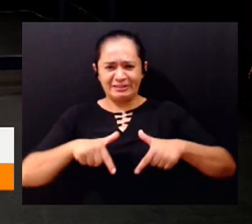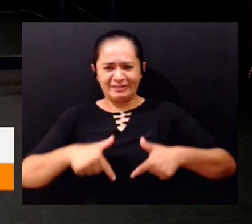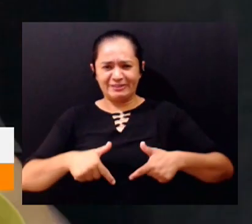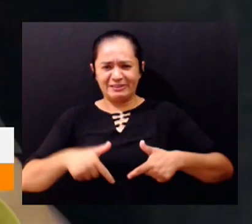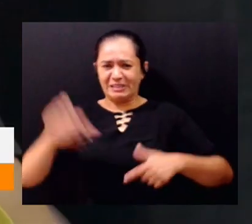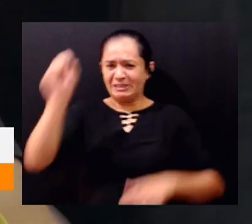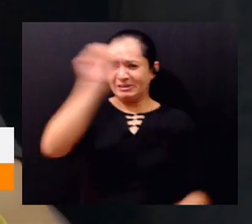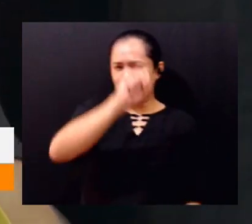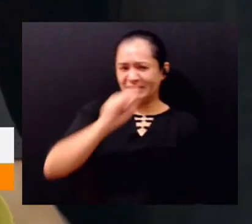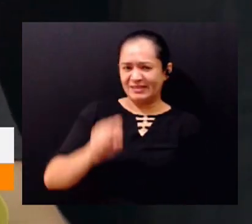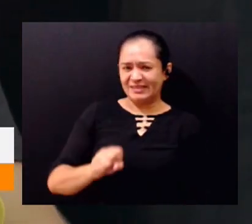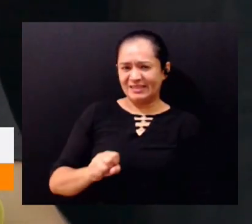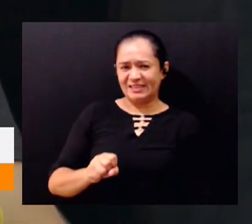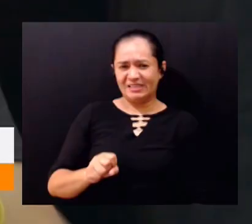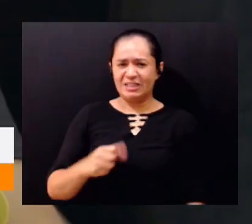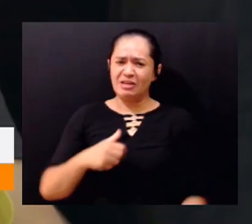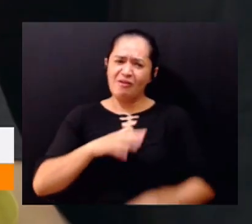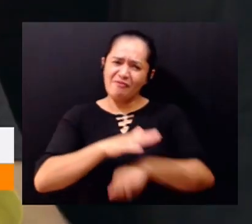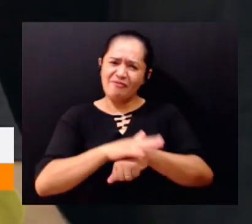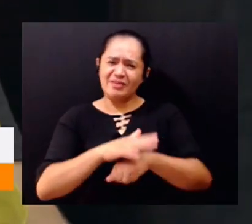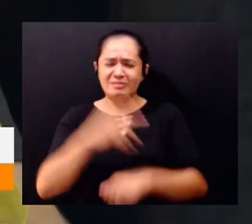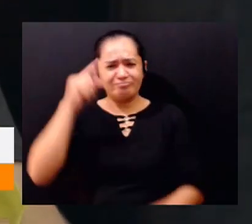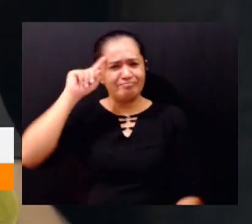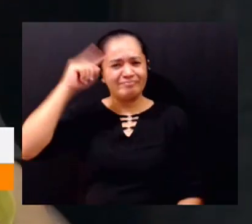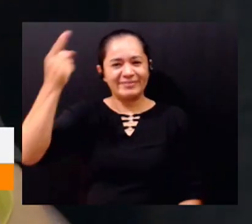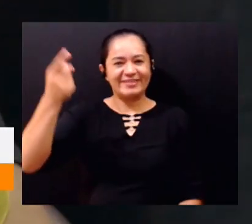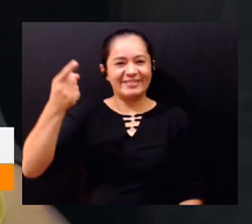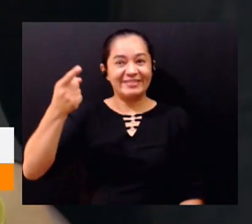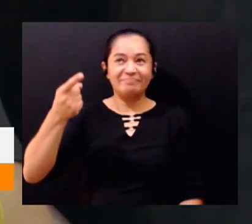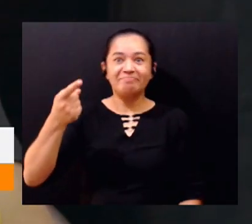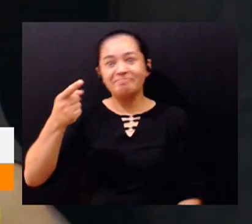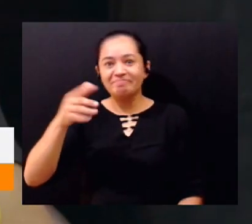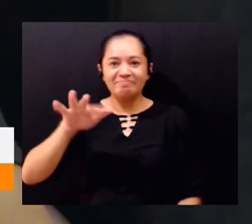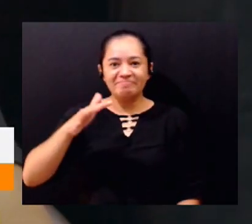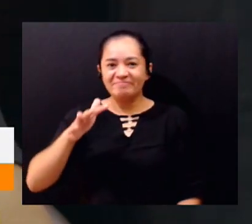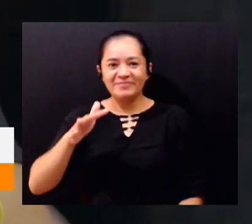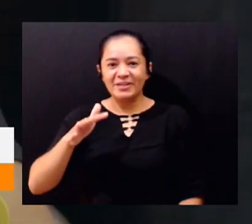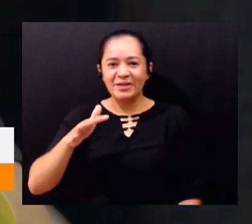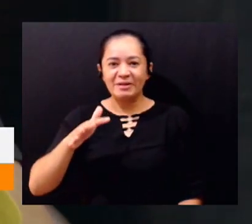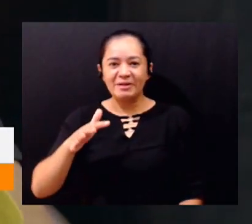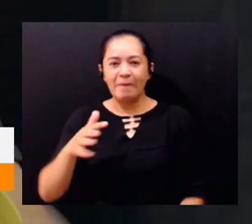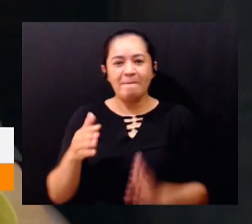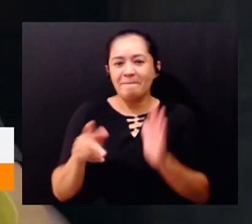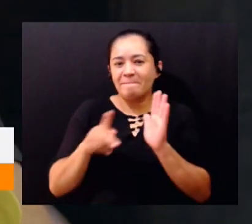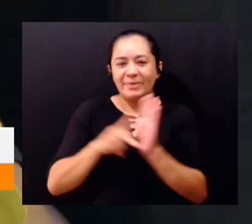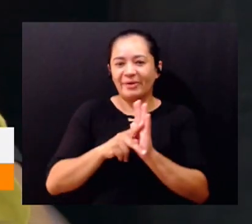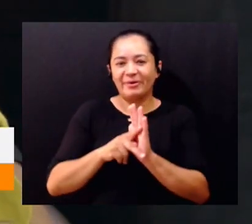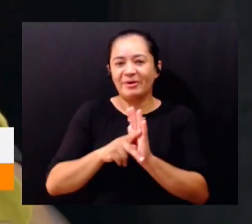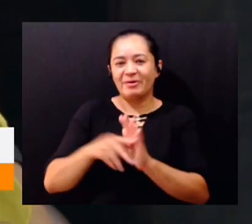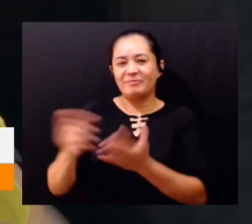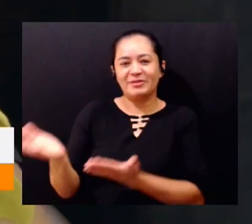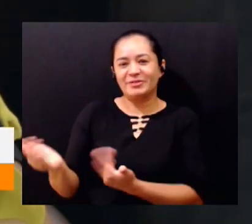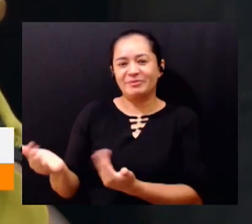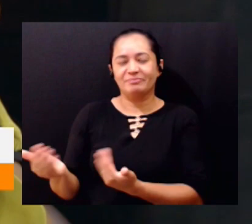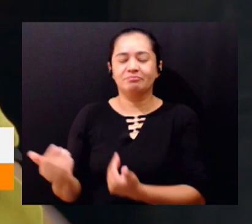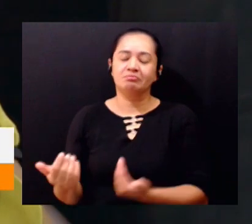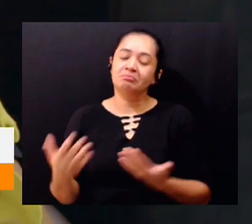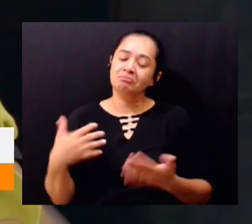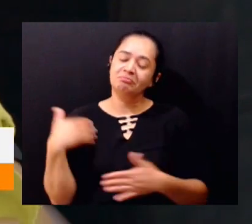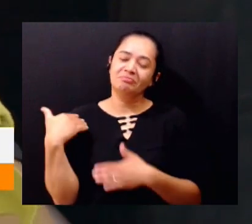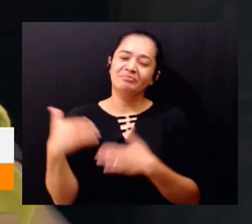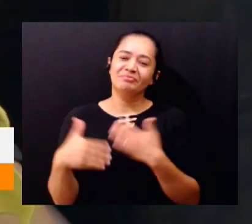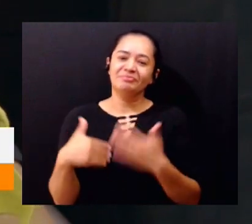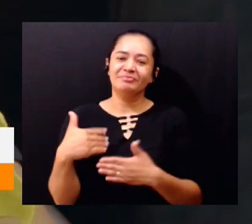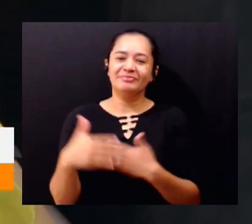o super-herói, e era uma ideia muito, assim, coisa de garoto, né? E beleza. E aí, depois, quando eu